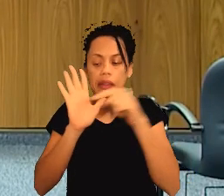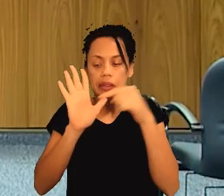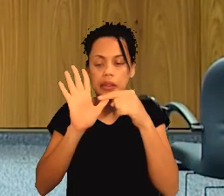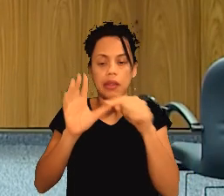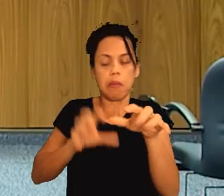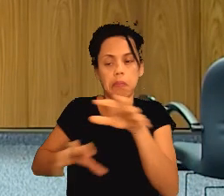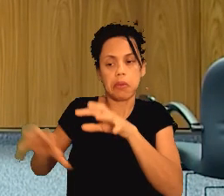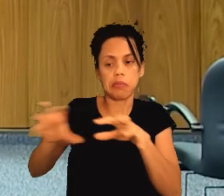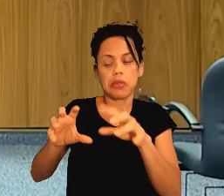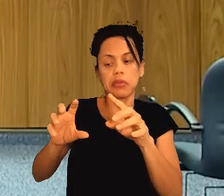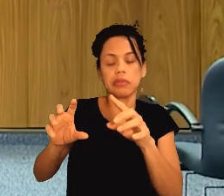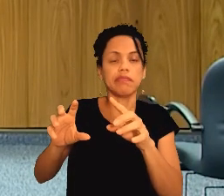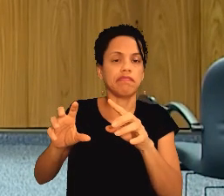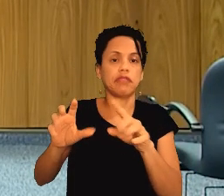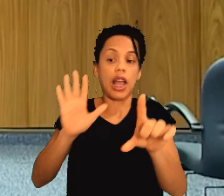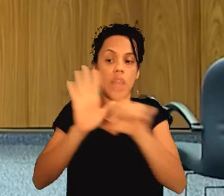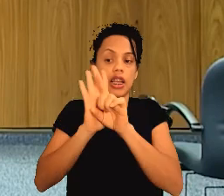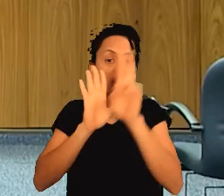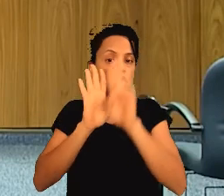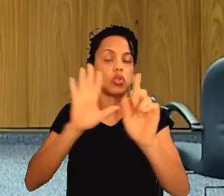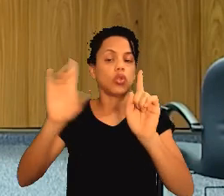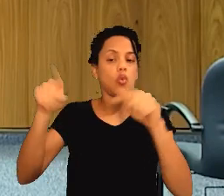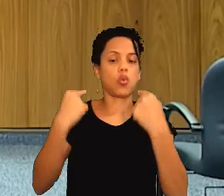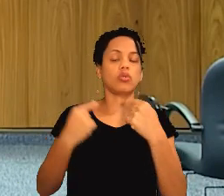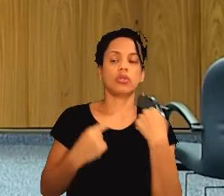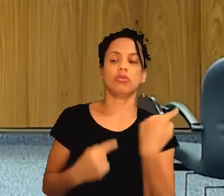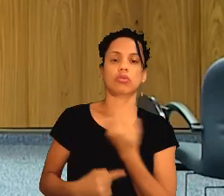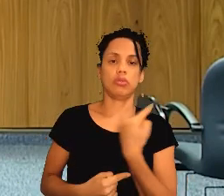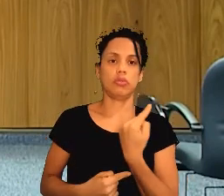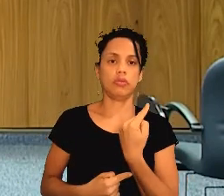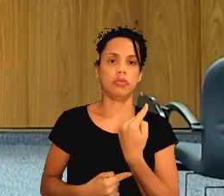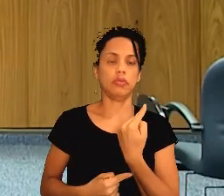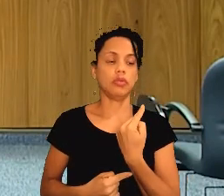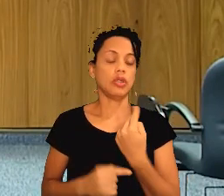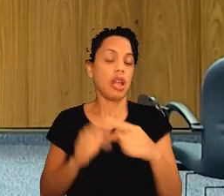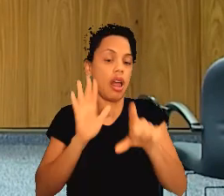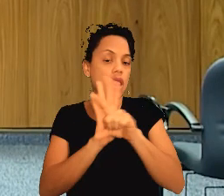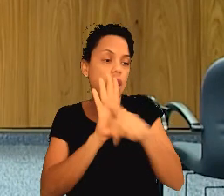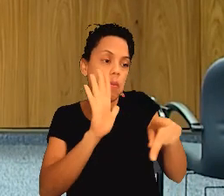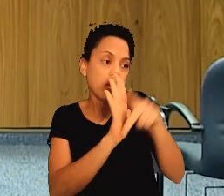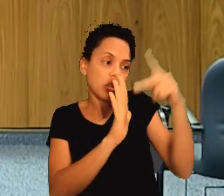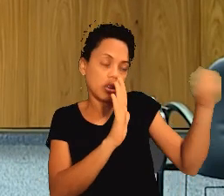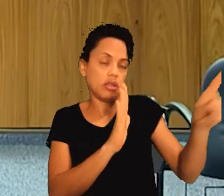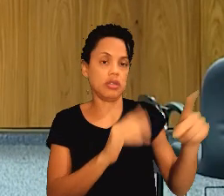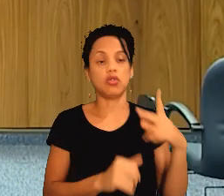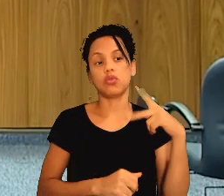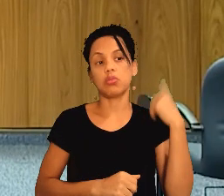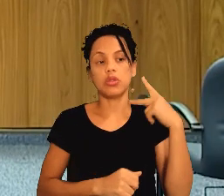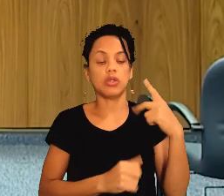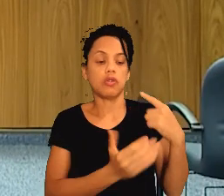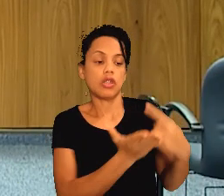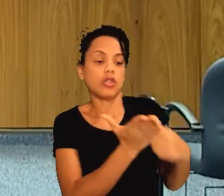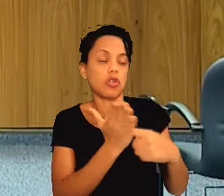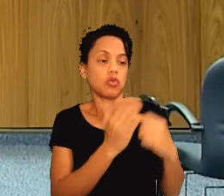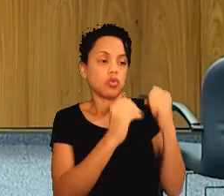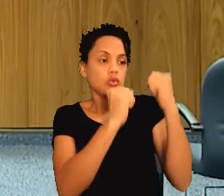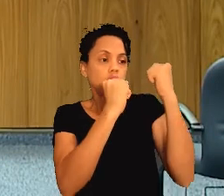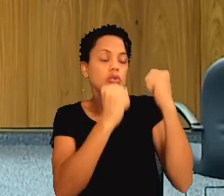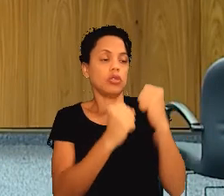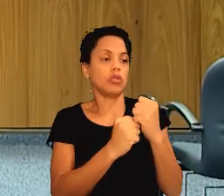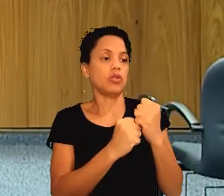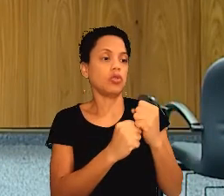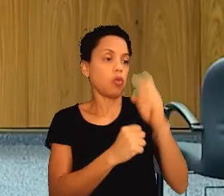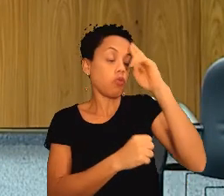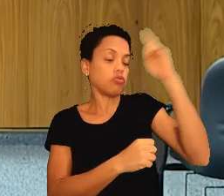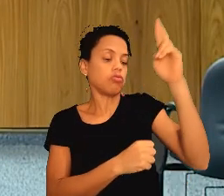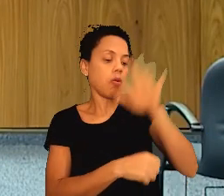move nada. Eles usam a lei contra nós. Eles viram a lei a seu favor. Os políticos fazem acordos com os poderosos,